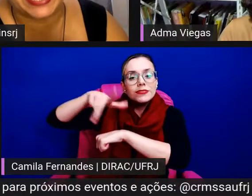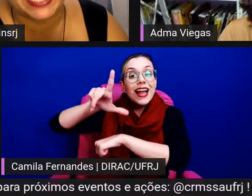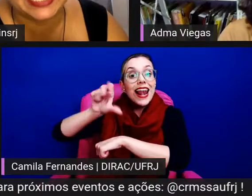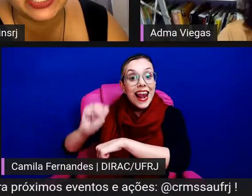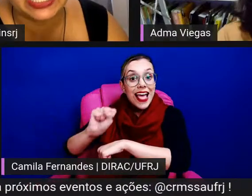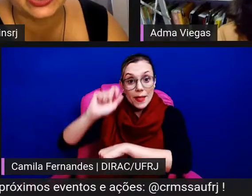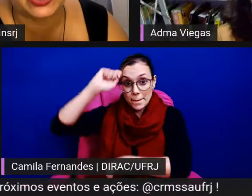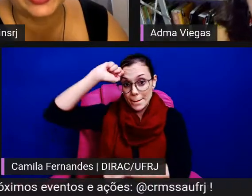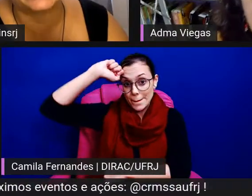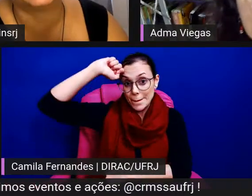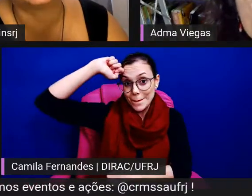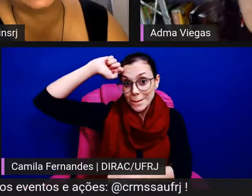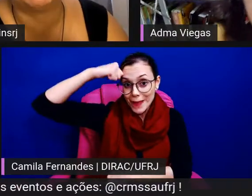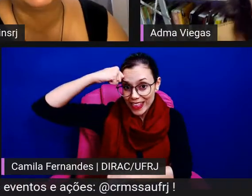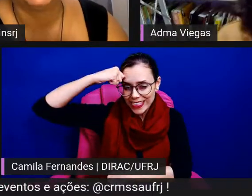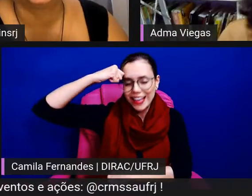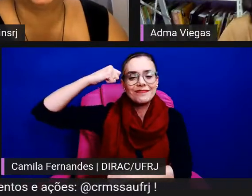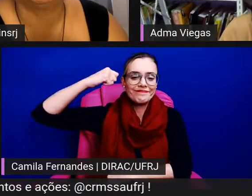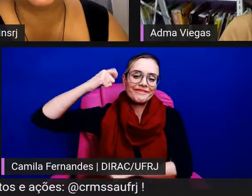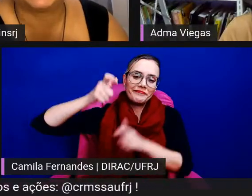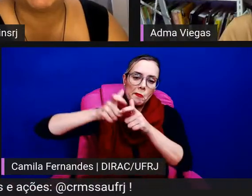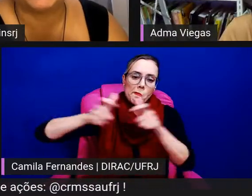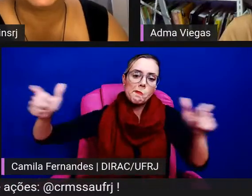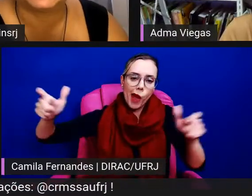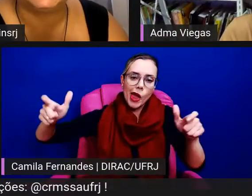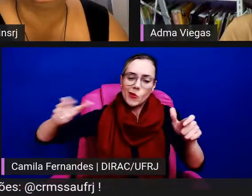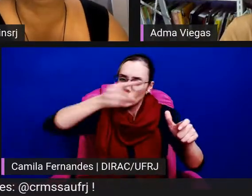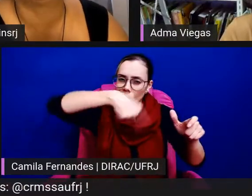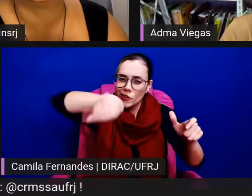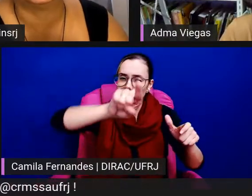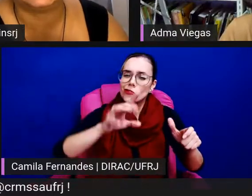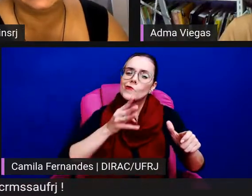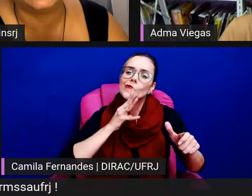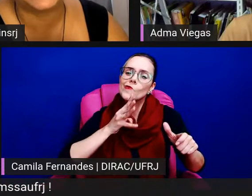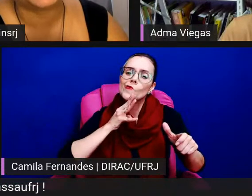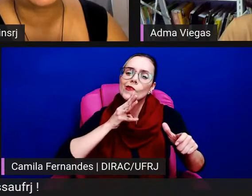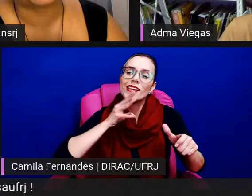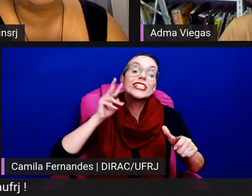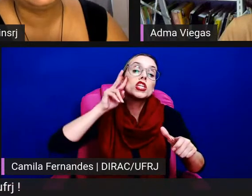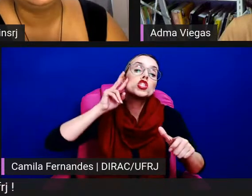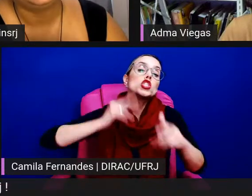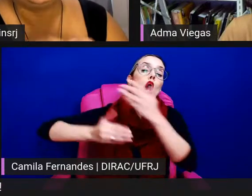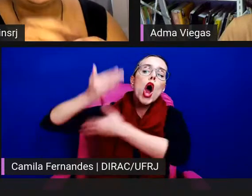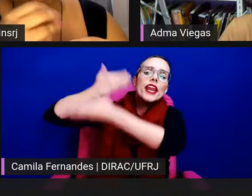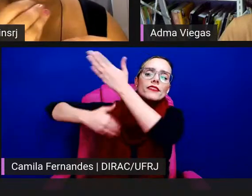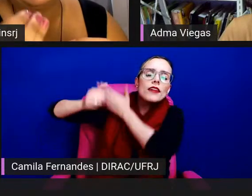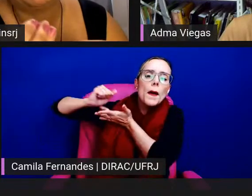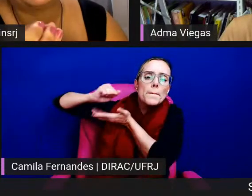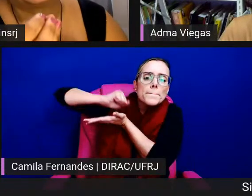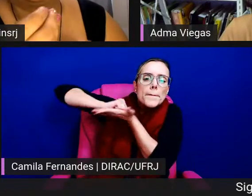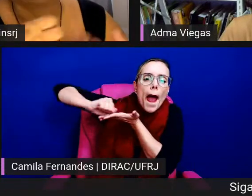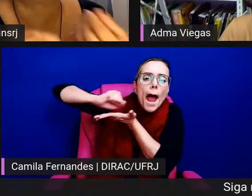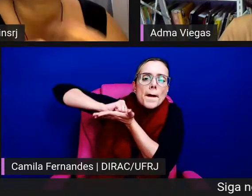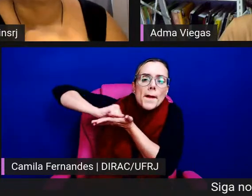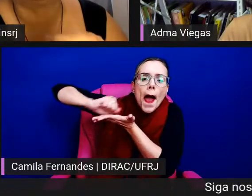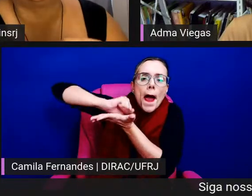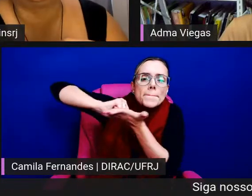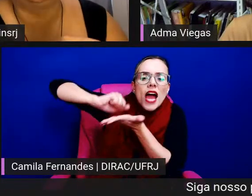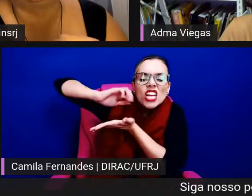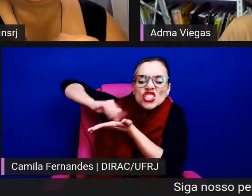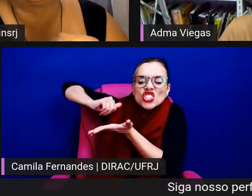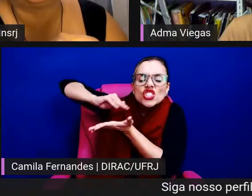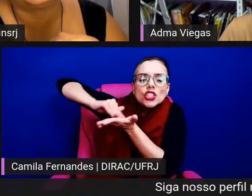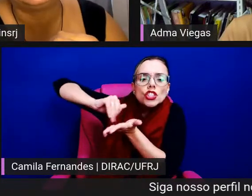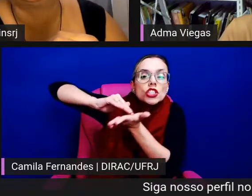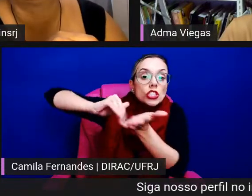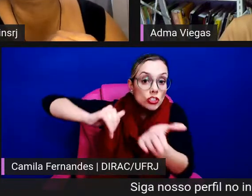são apagadas da história. A gente sabe como é o machismo e o racismo. E aí também vem uma crítica